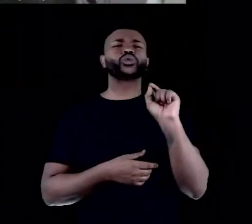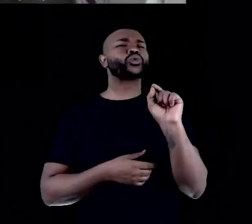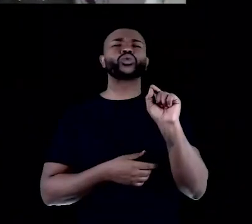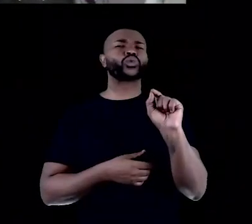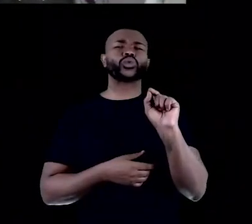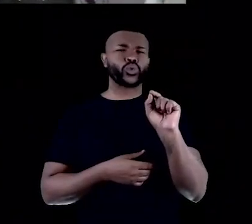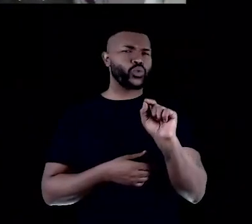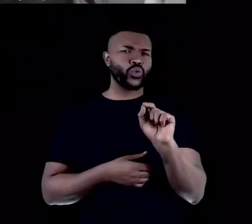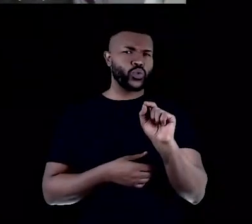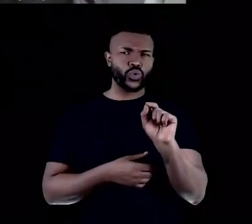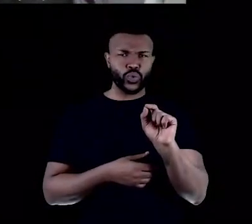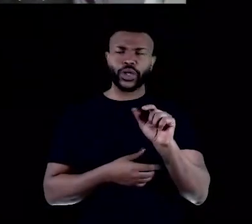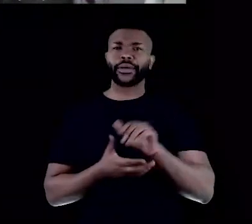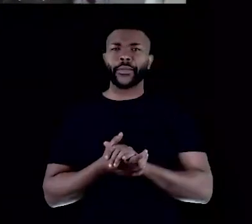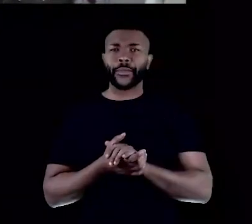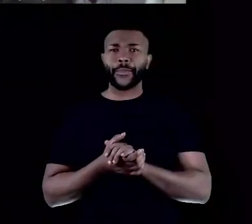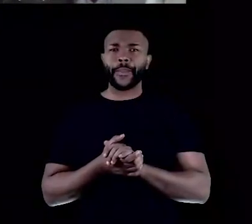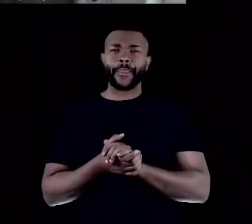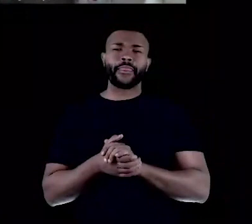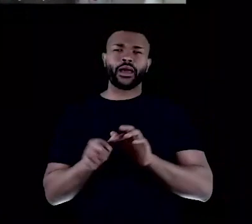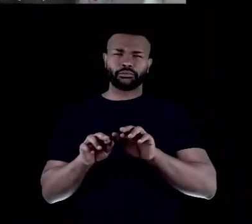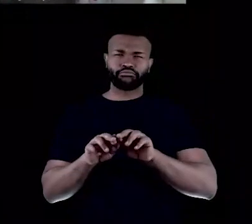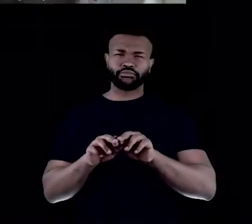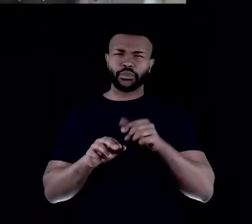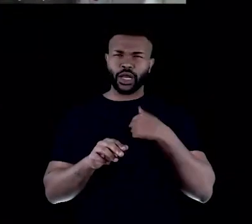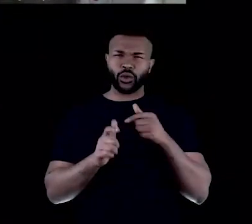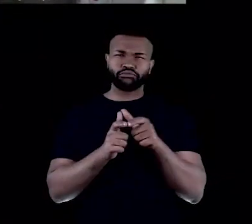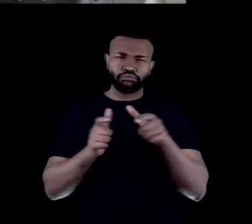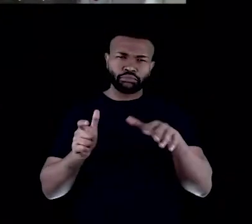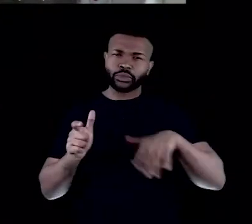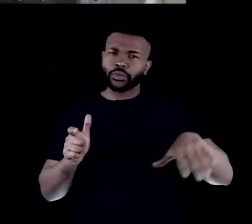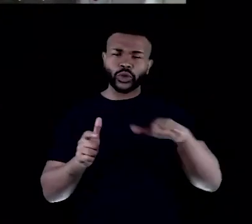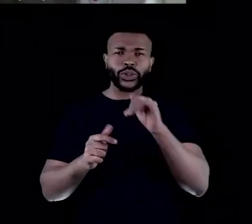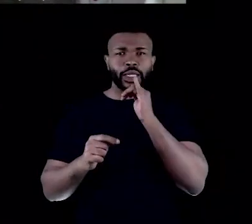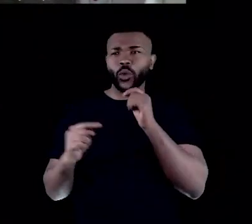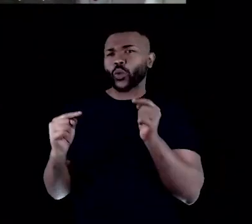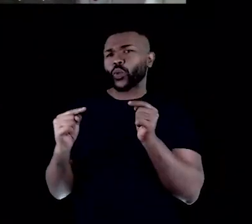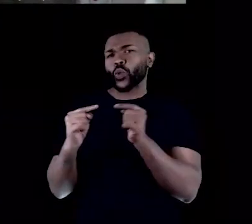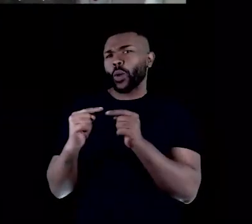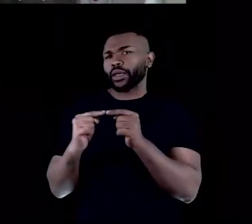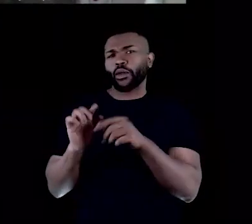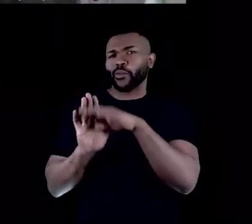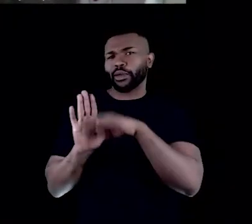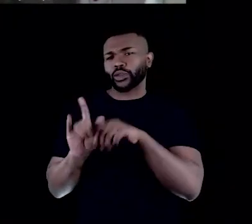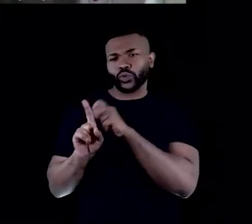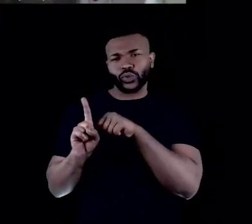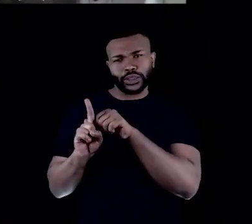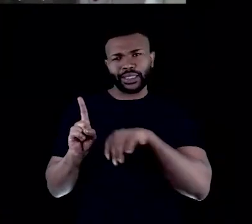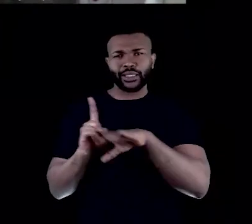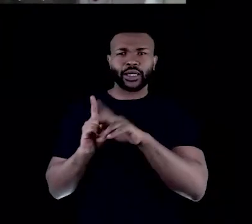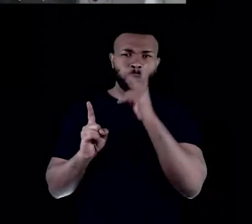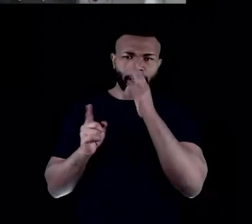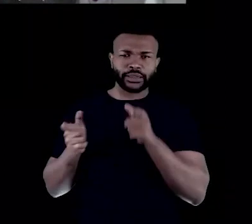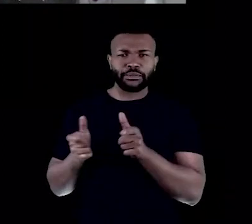que todos, assim, não parece generalista no começo, mas ninguém se enquadra perfeitamente nesse padrão de sociedade,